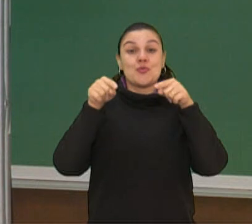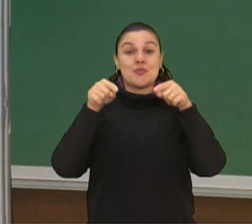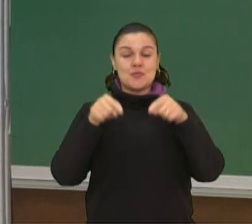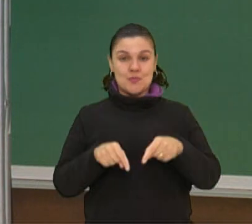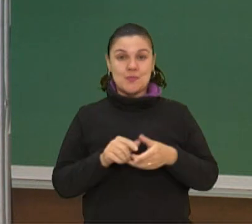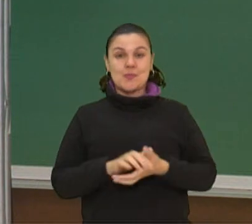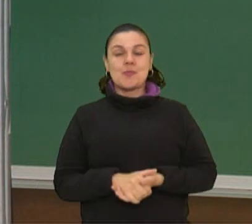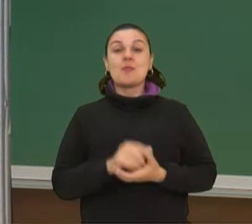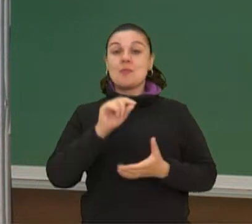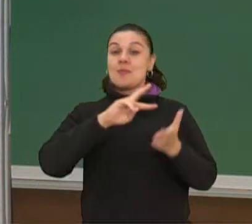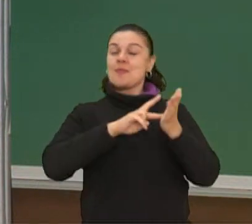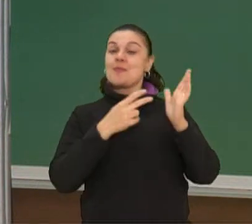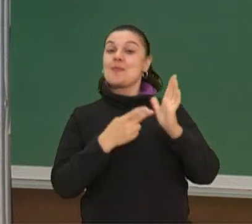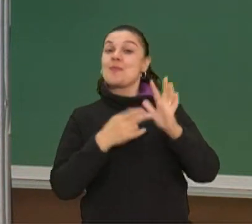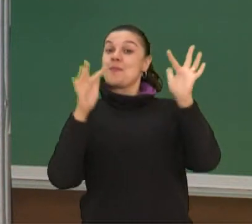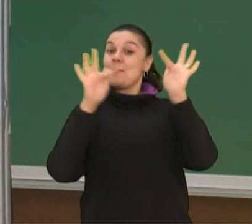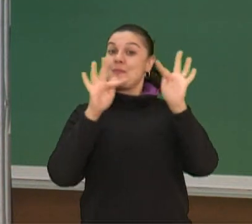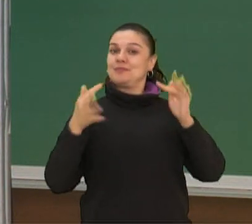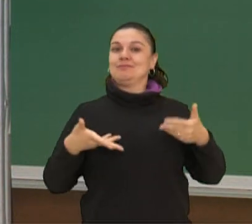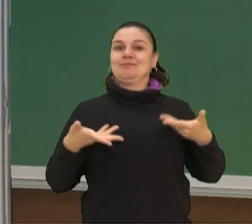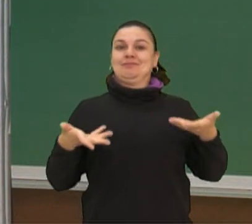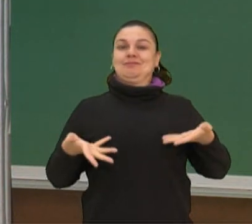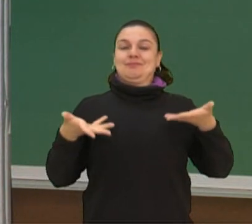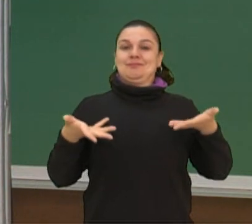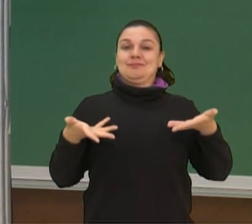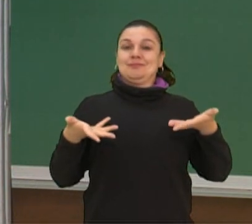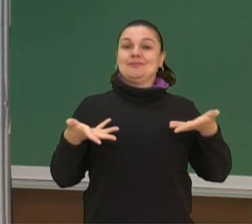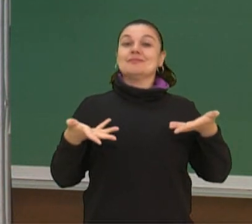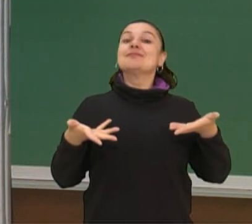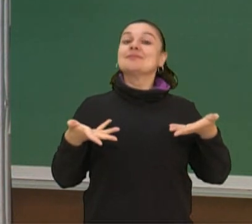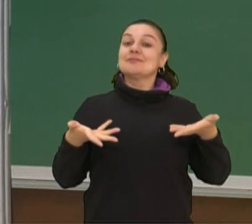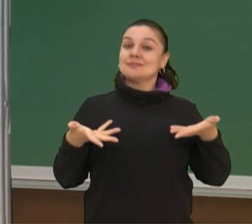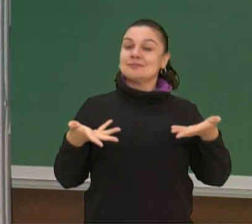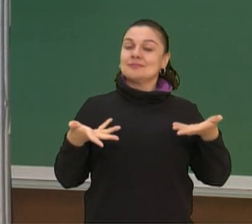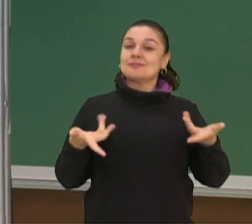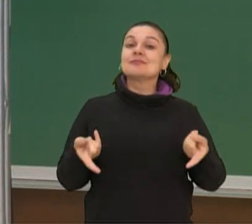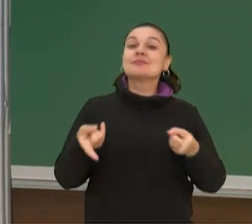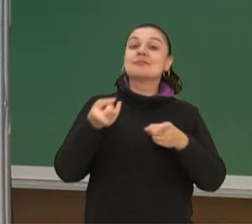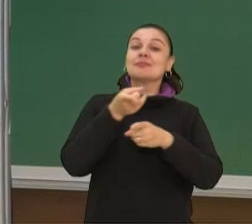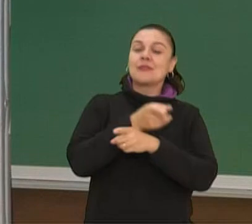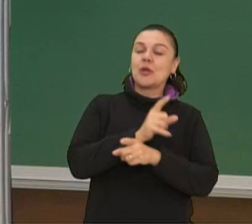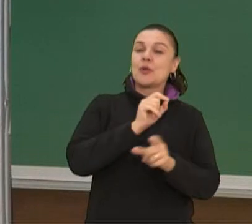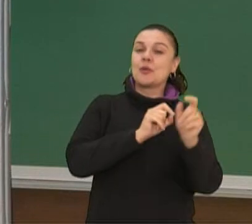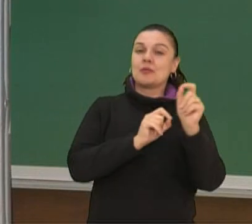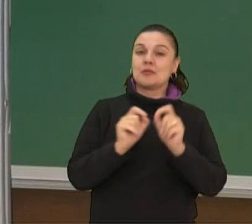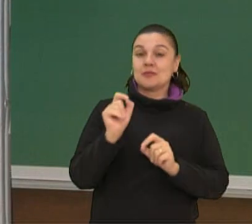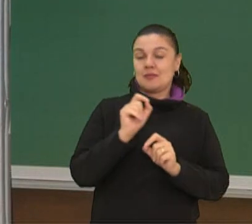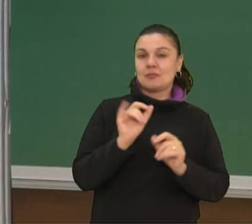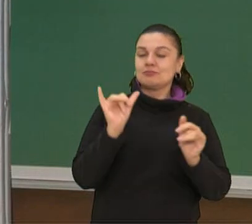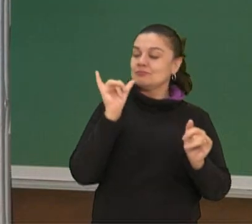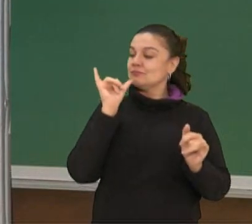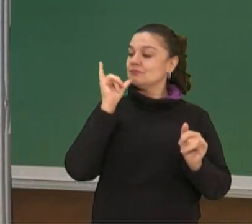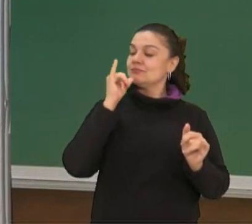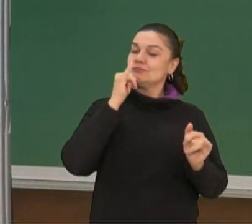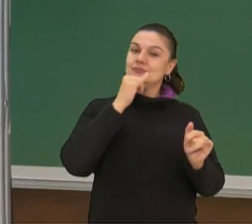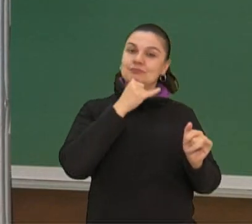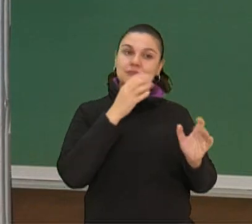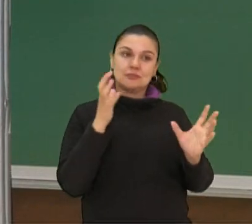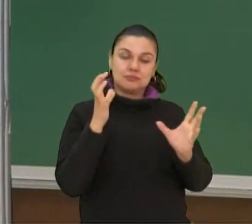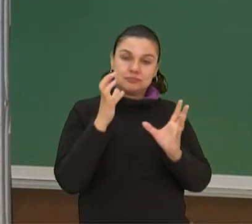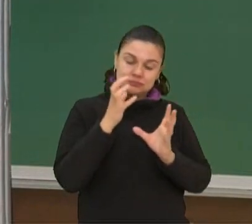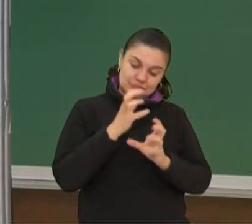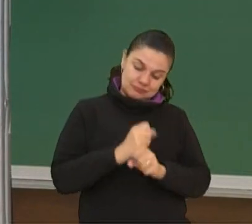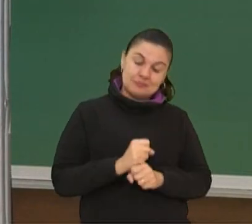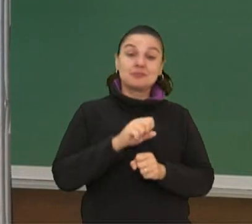crescendo, crescendo, crescendo, inflando. A palavra eudaimonia é isso. Eu é uma coisa boa,